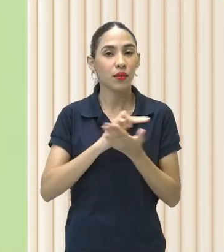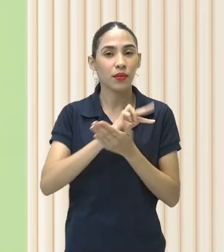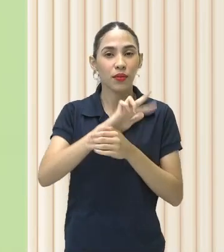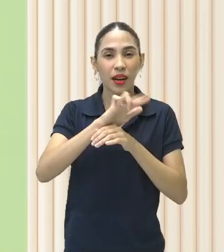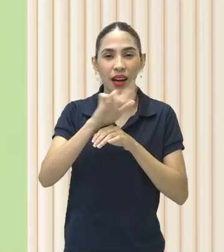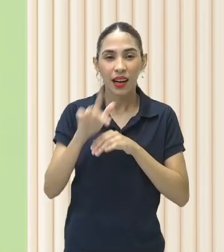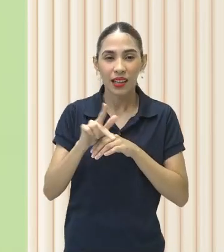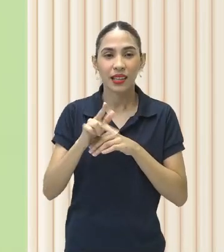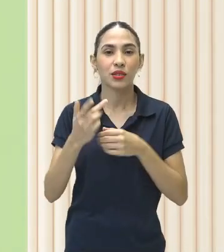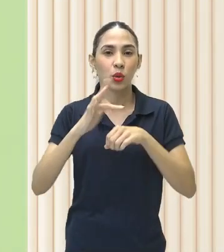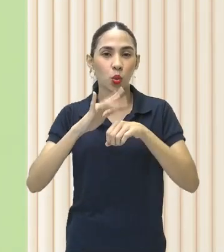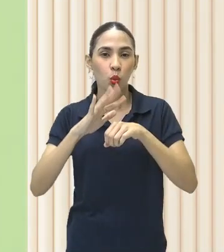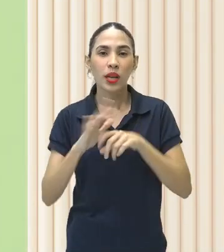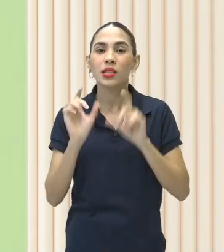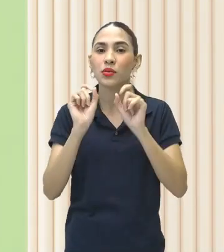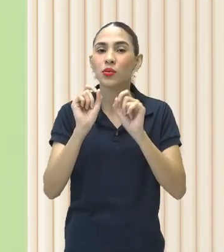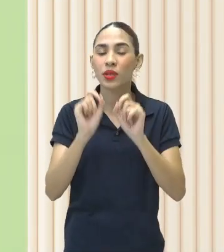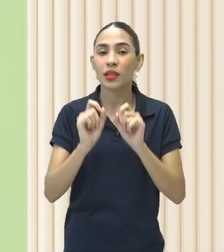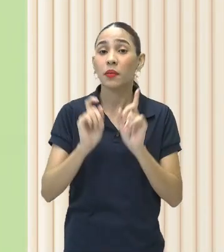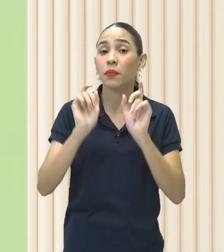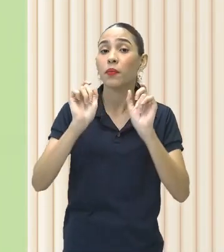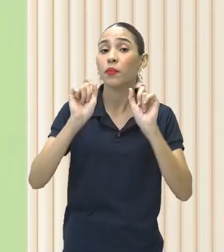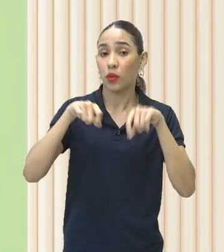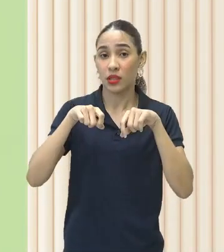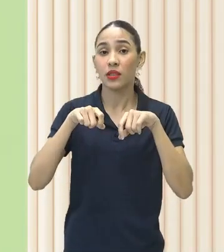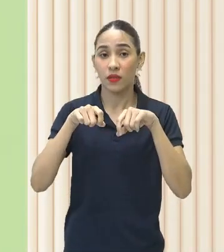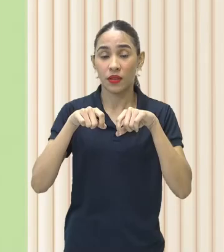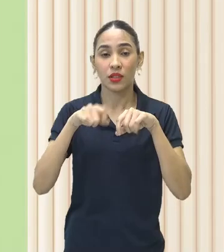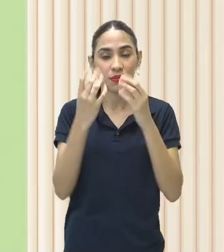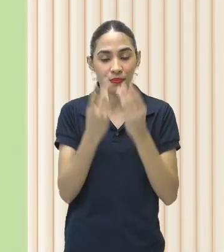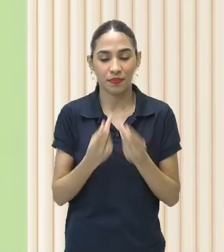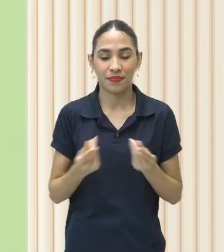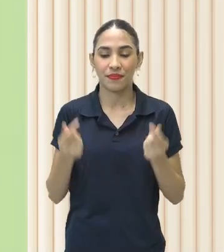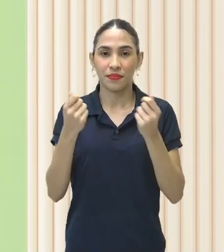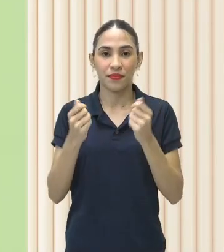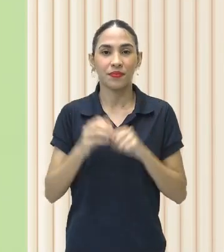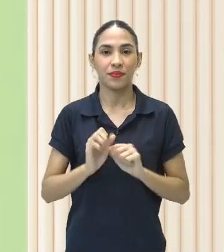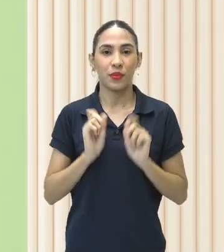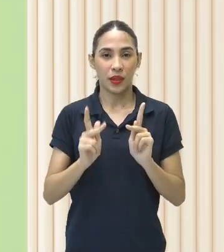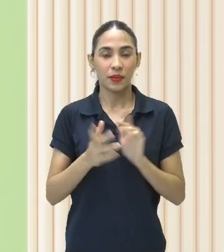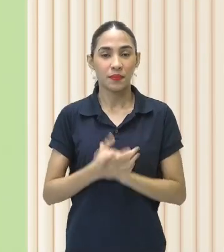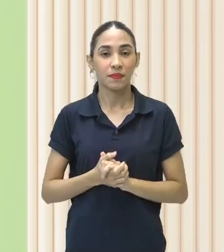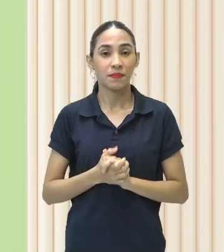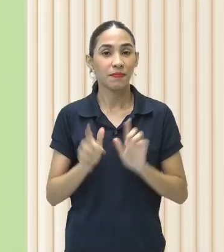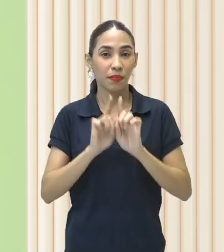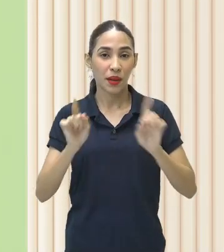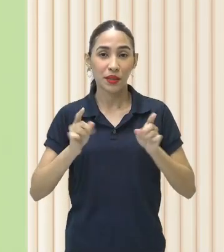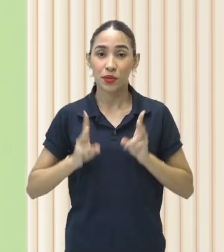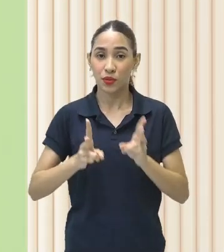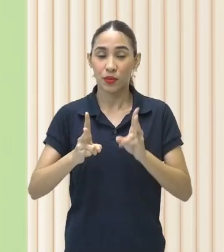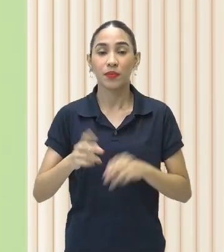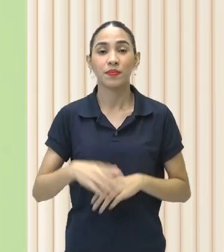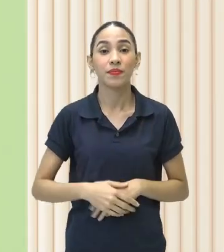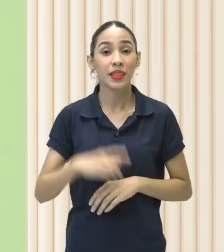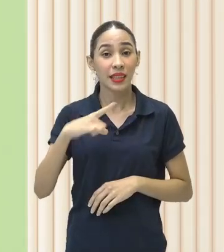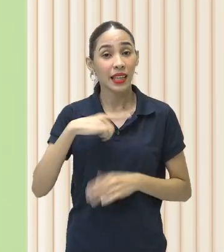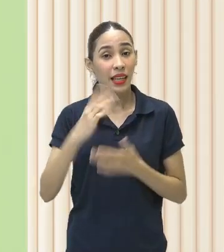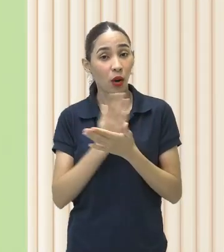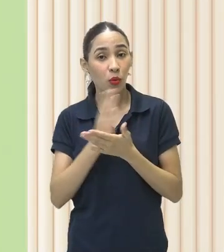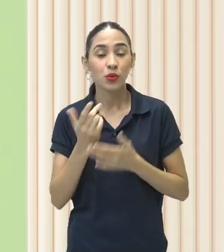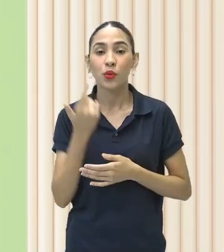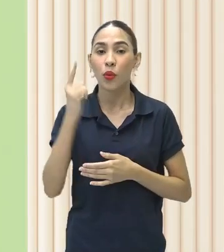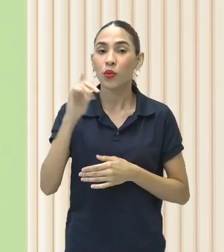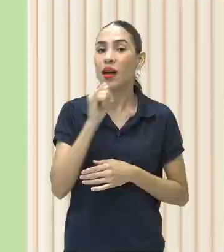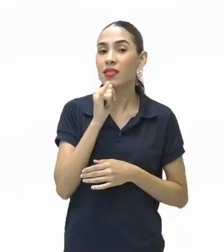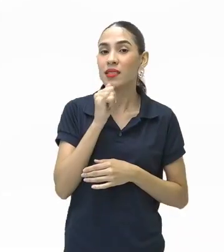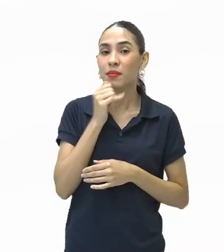doenças fossem possíveis de serem combatidas, tá bom? Mas vamos continuar que nós temos alguns outros exemplos,